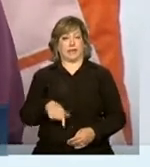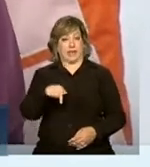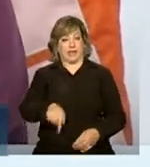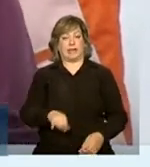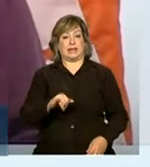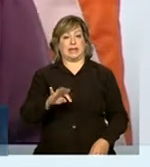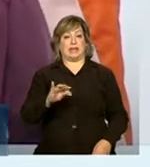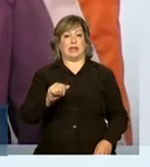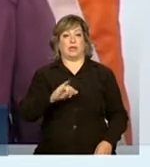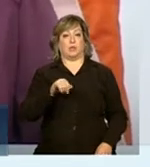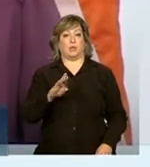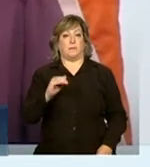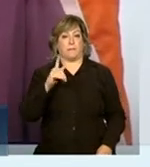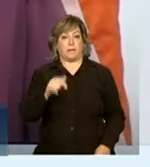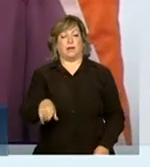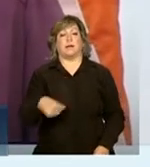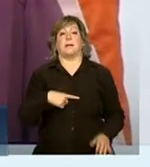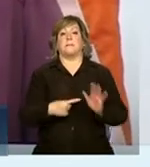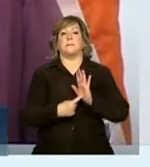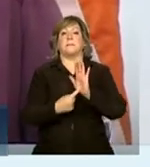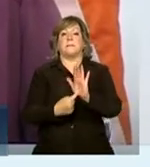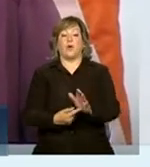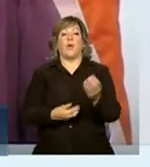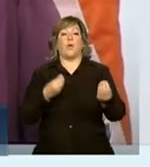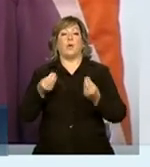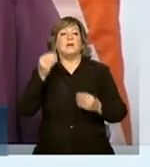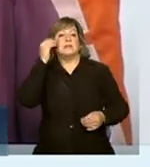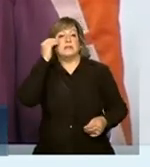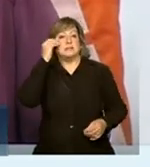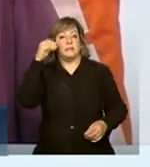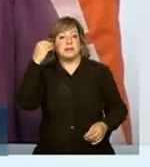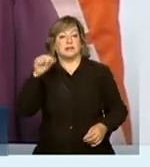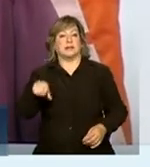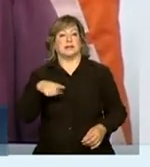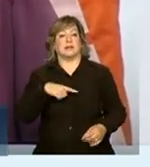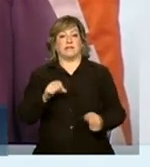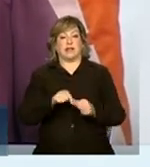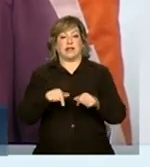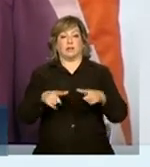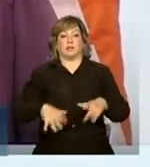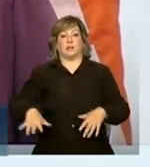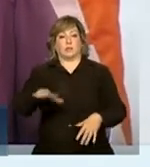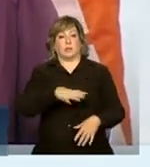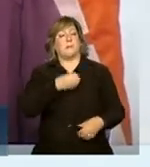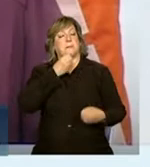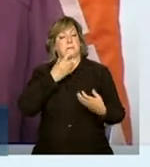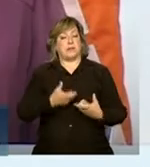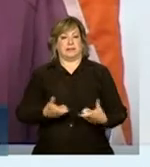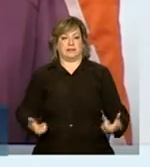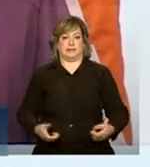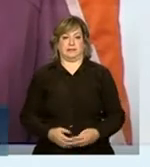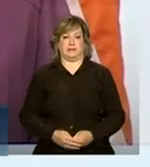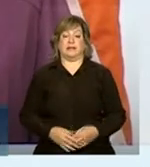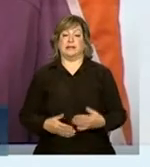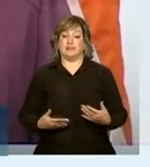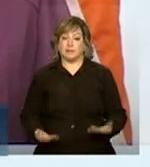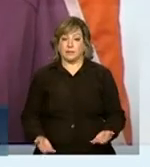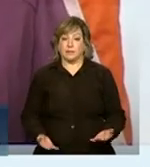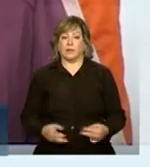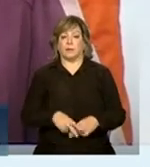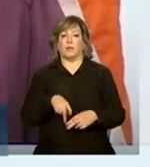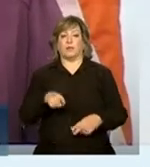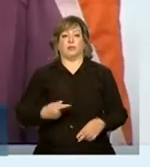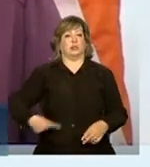Itajubá, mostra como experiências que criam esse ambiente são bem-sucedidas. Por isso,